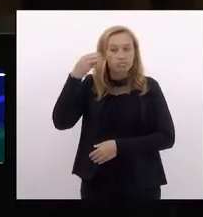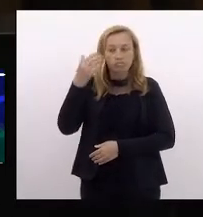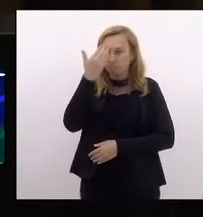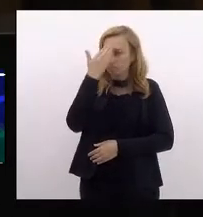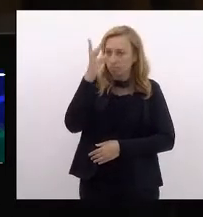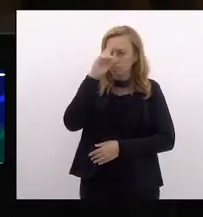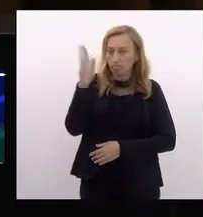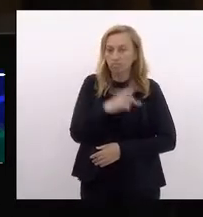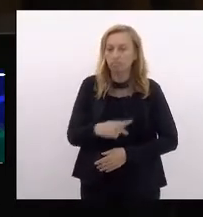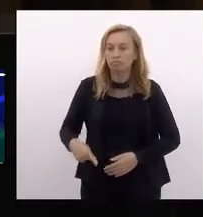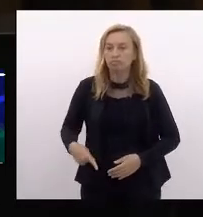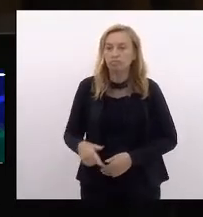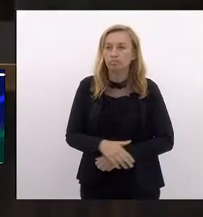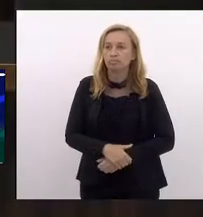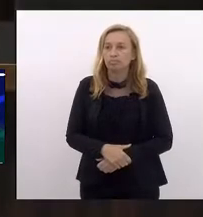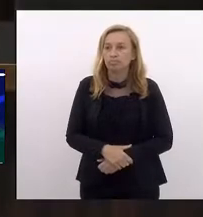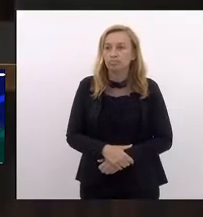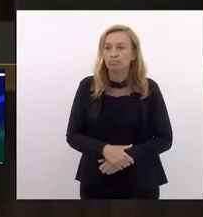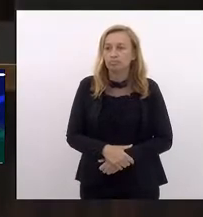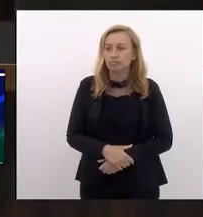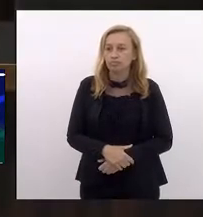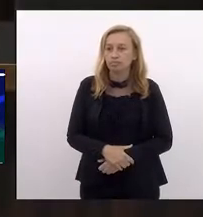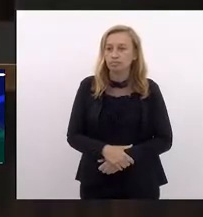caixa muito obrigada por exemplo